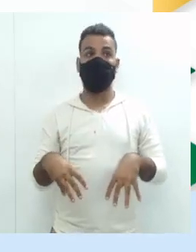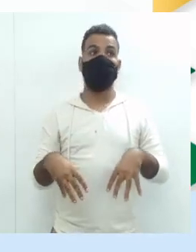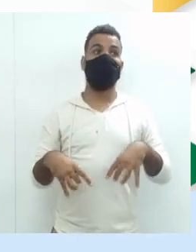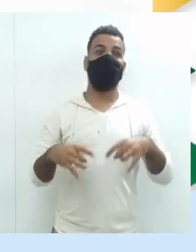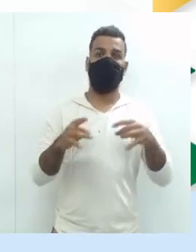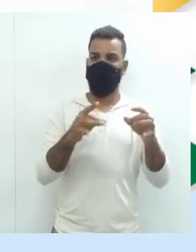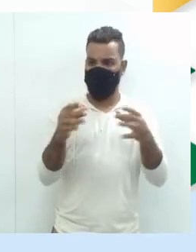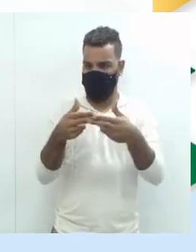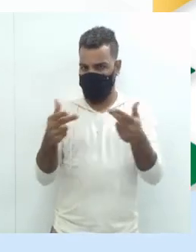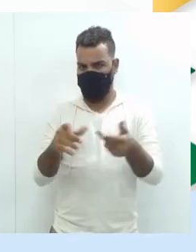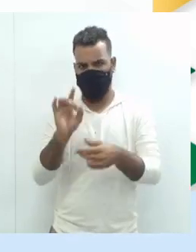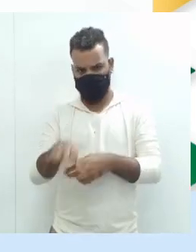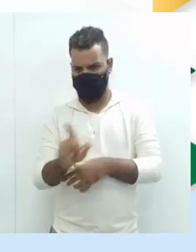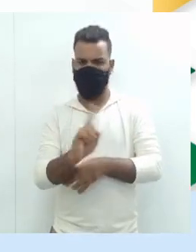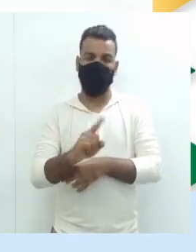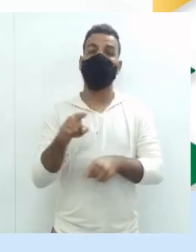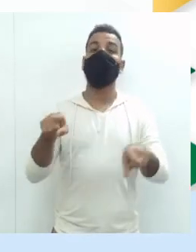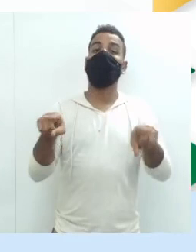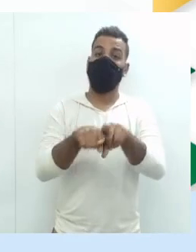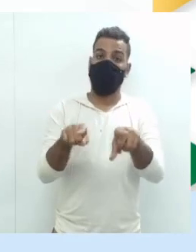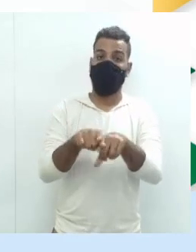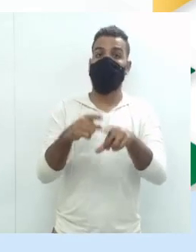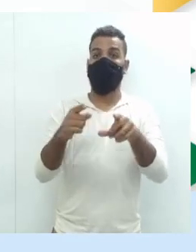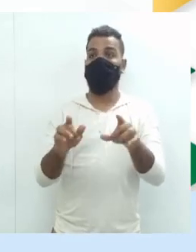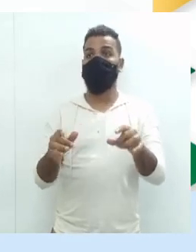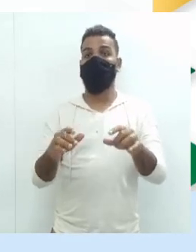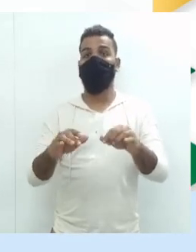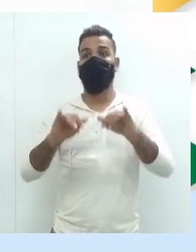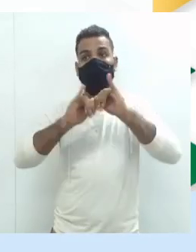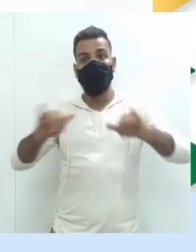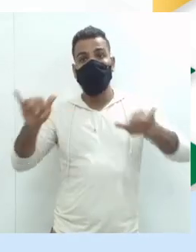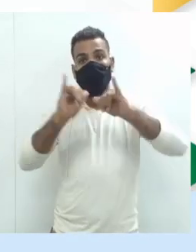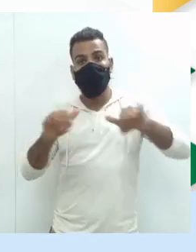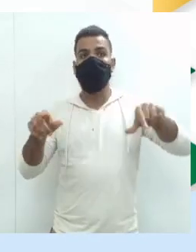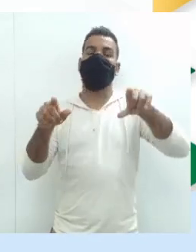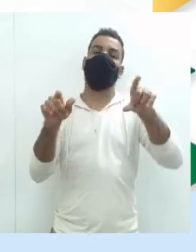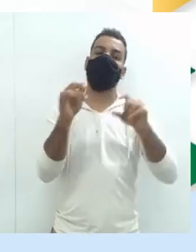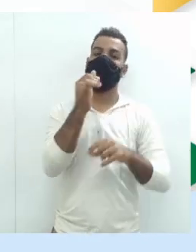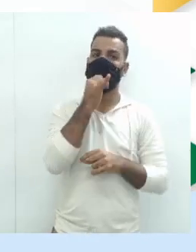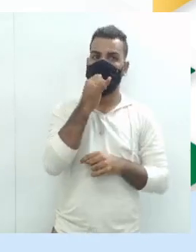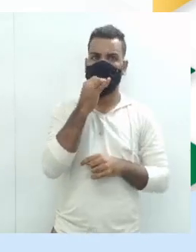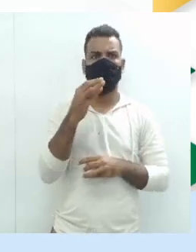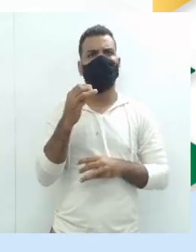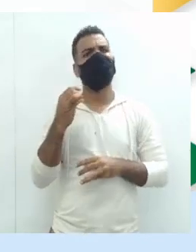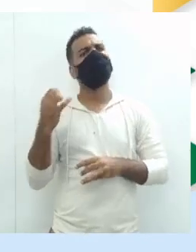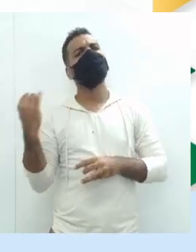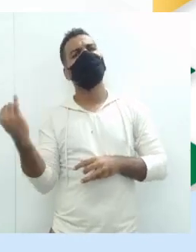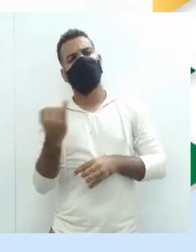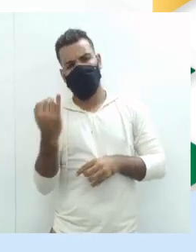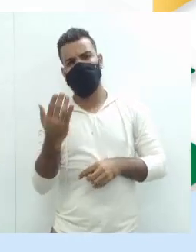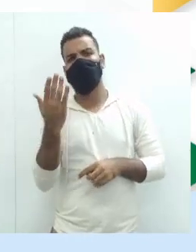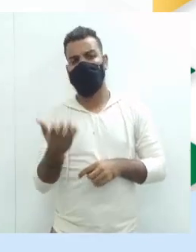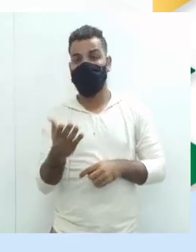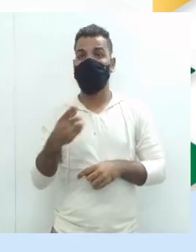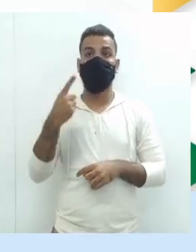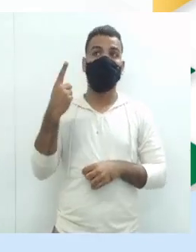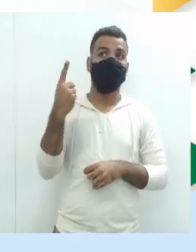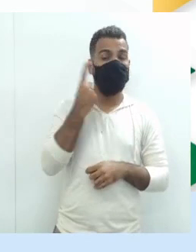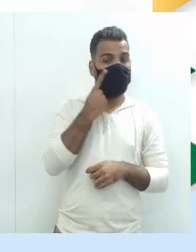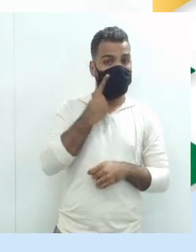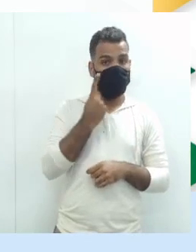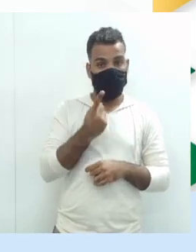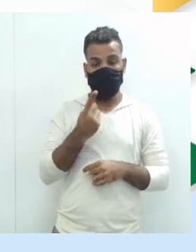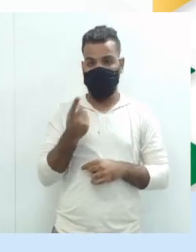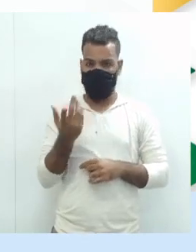produtos, né? A gente falou muito sobre isso, mas também até para divulgar campanhas, né, gente? Campanhas importantes. A gente está vendo agora aí, no